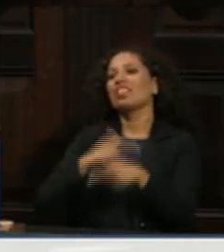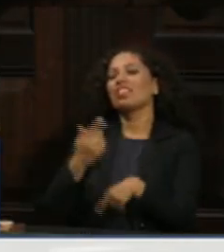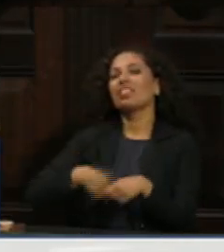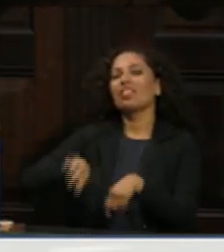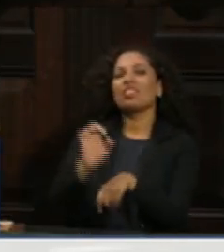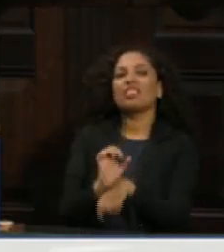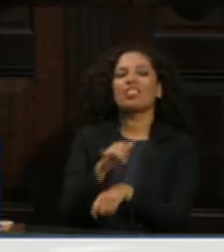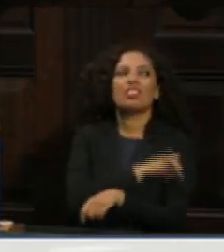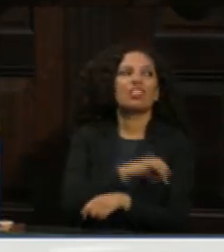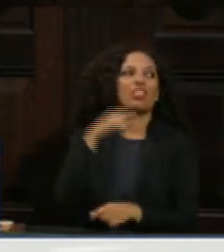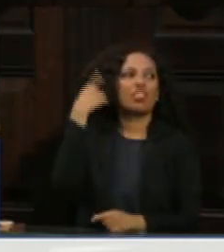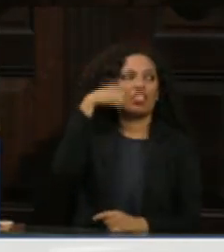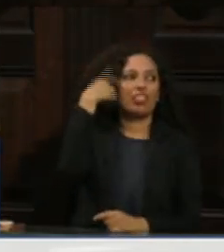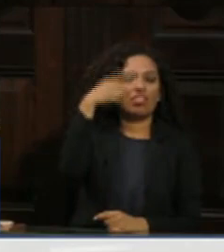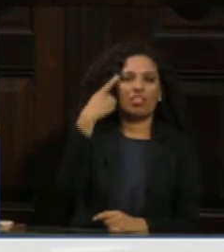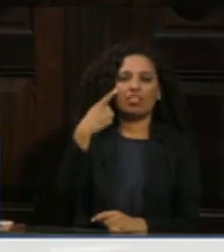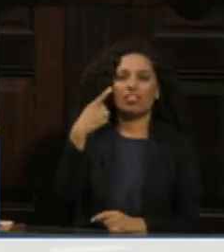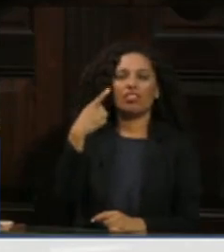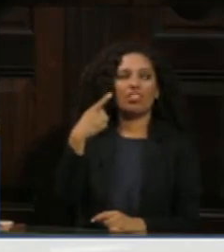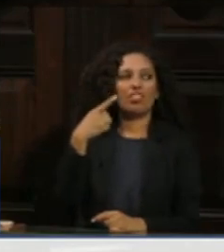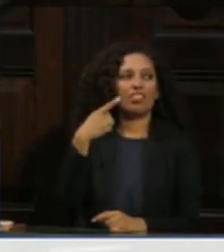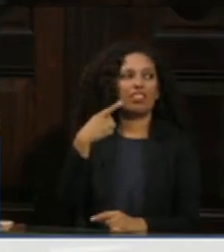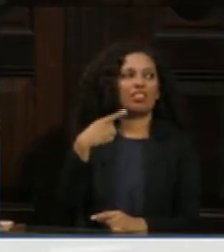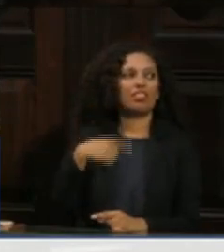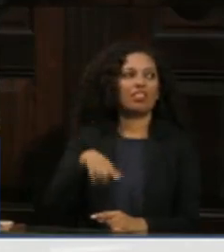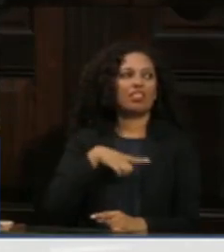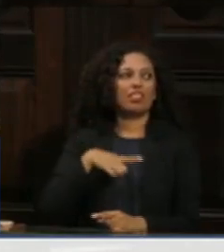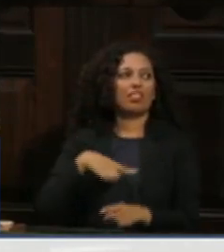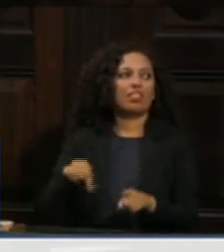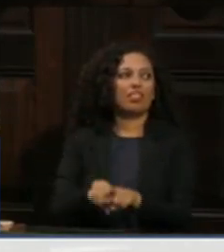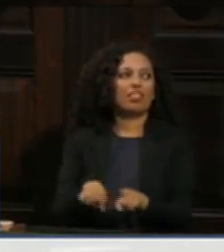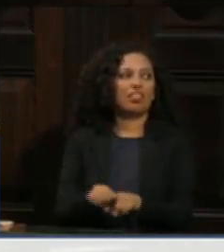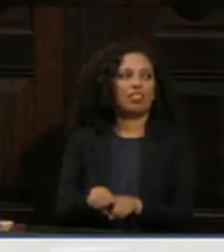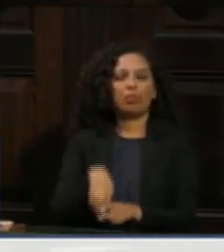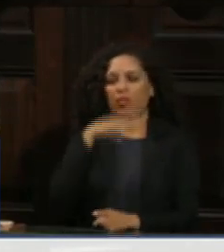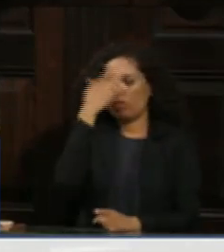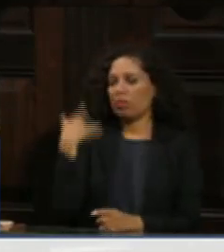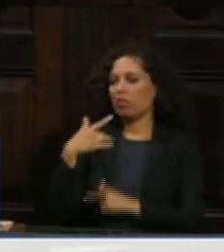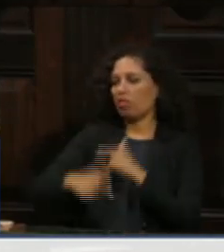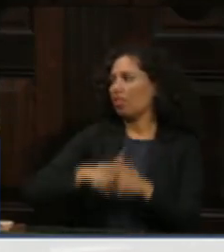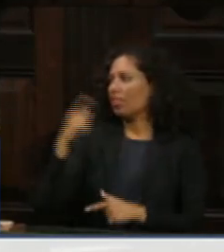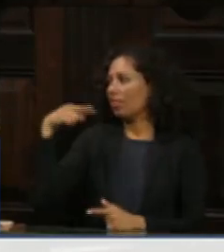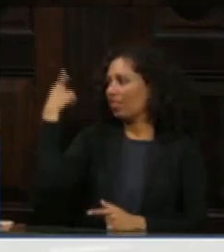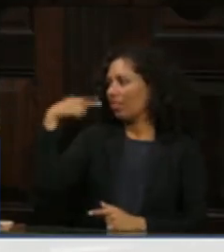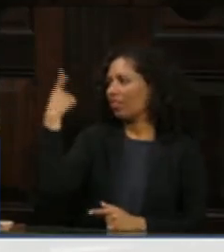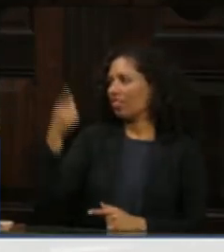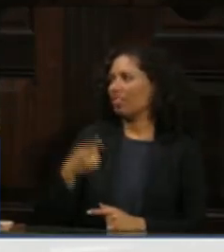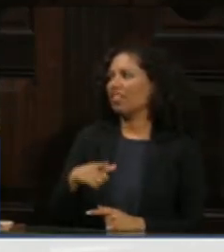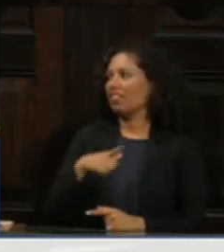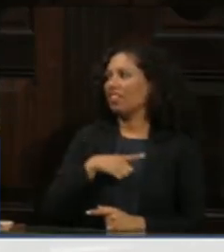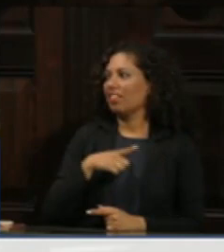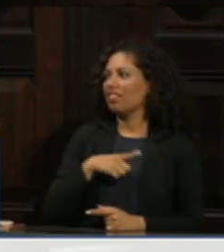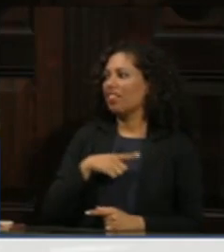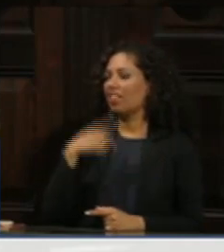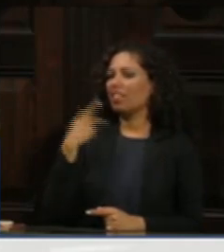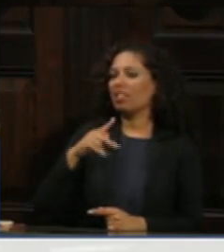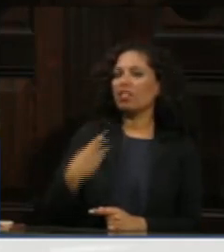nada me contraria em relação ao jornalismo